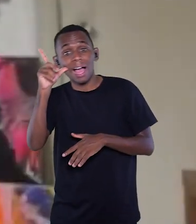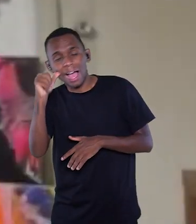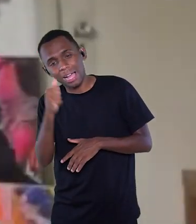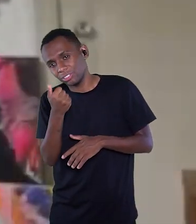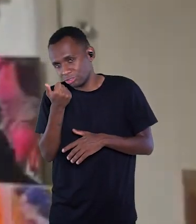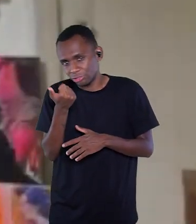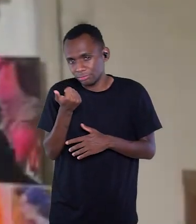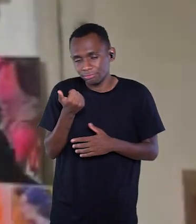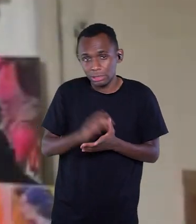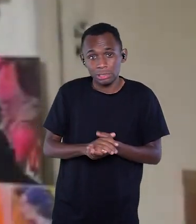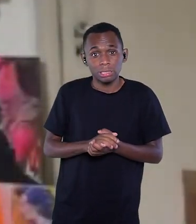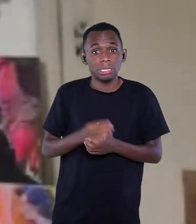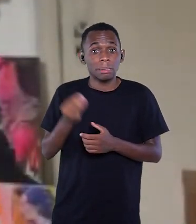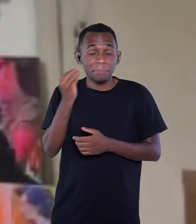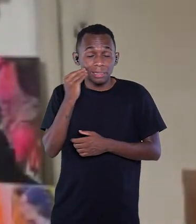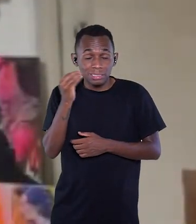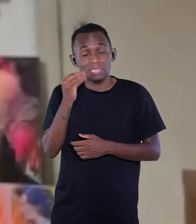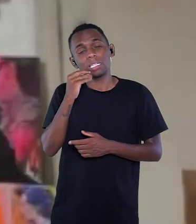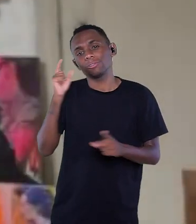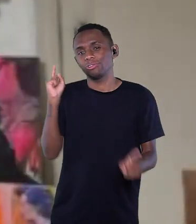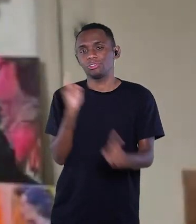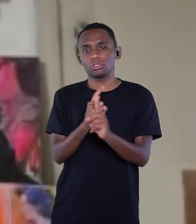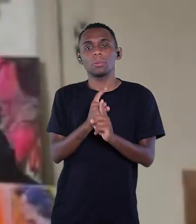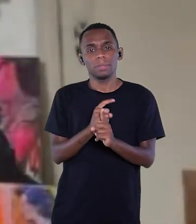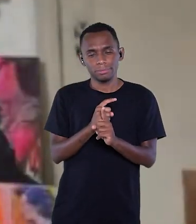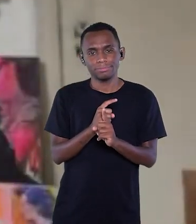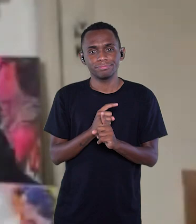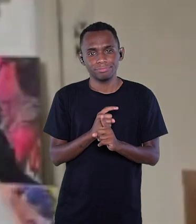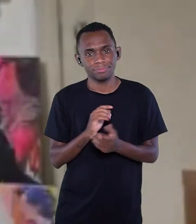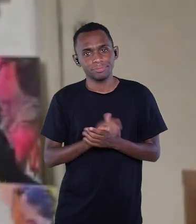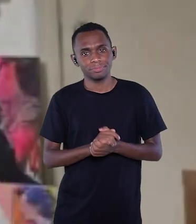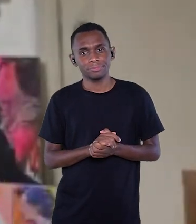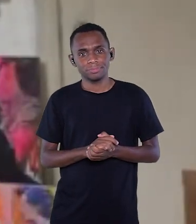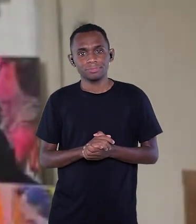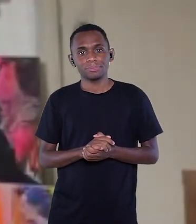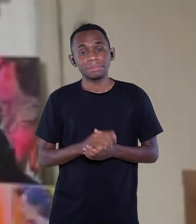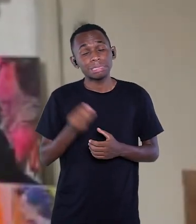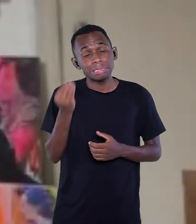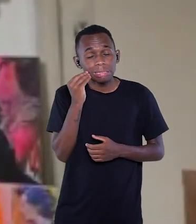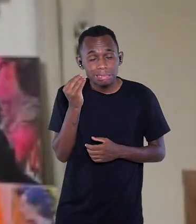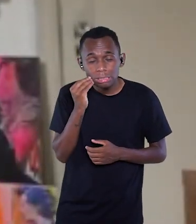marcações para, inclusive, chutar, né, chutar não, assim, fazer